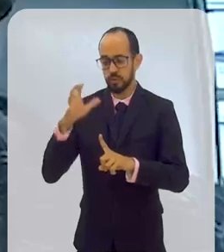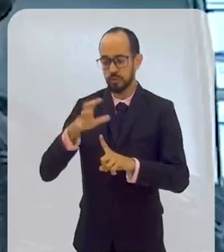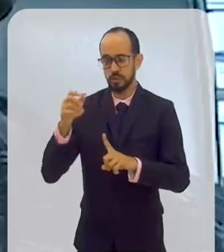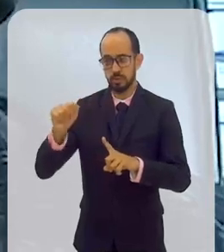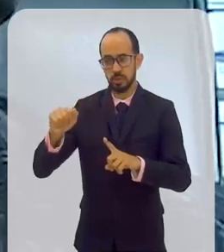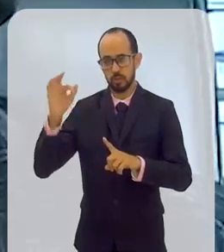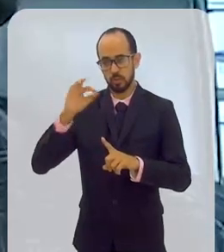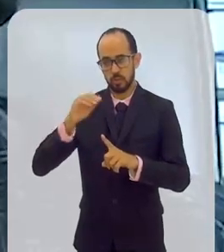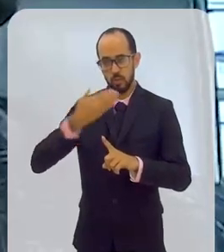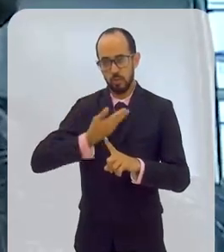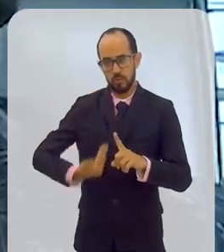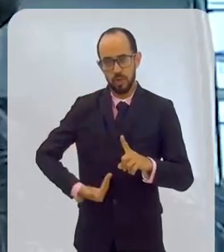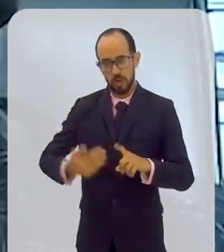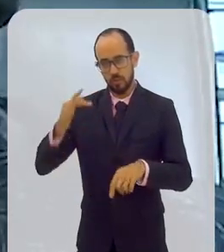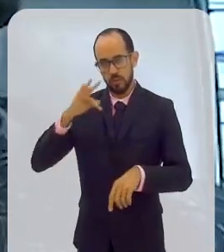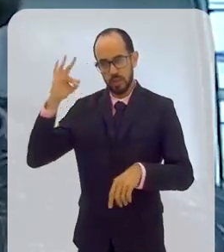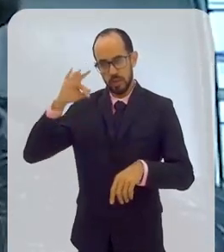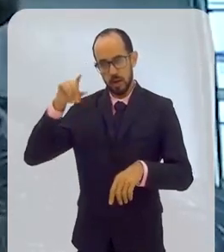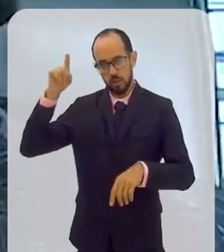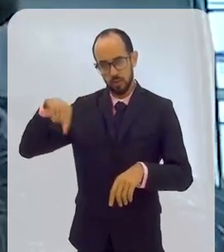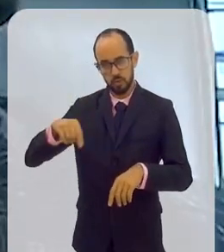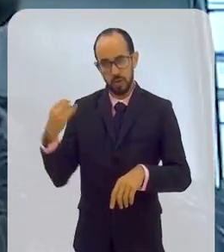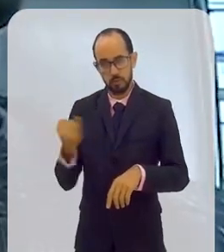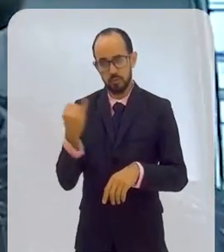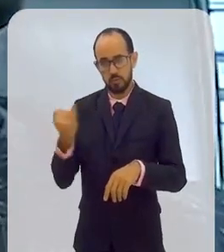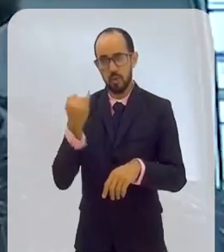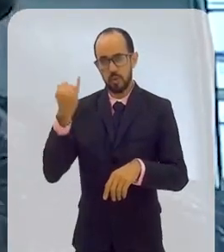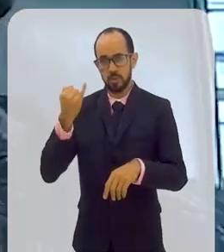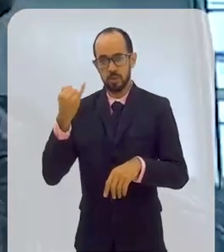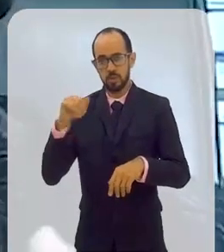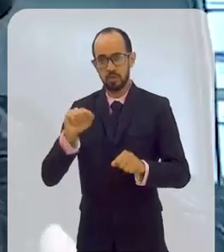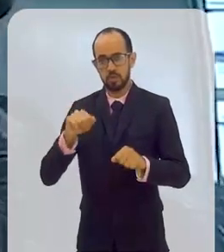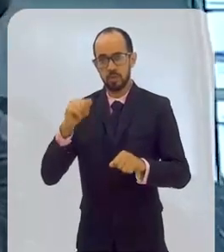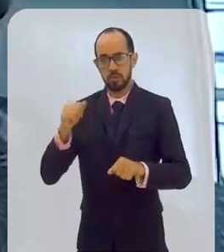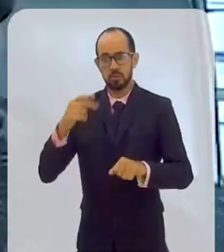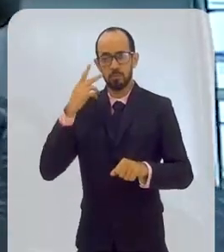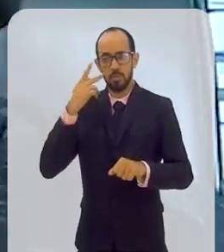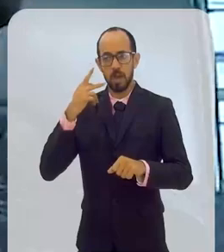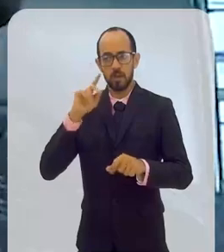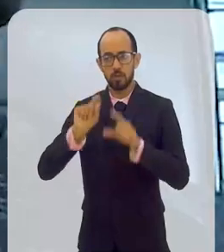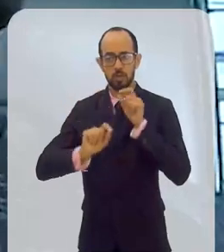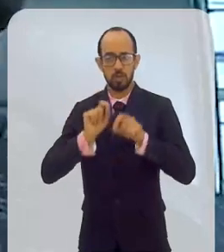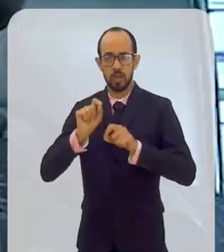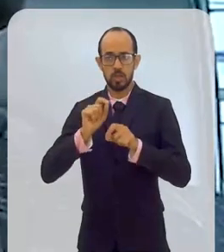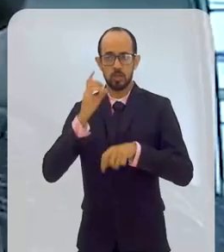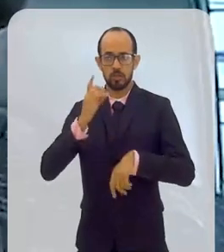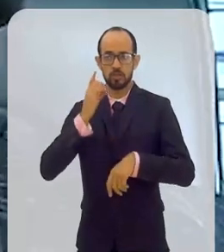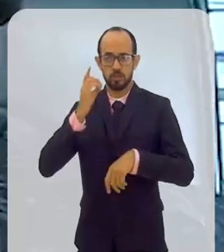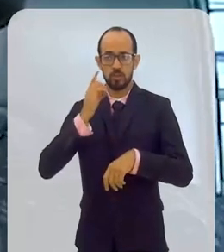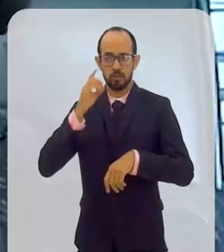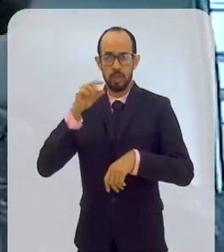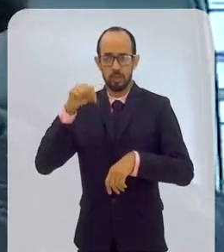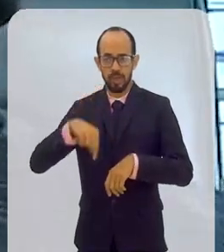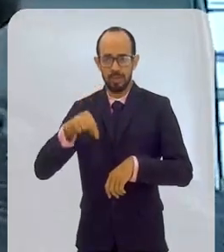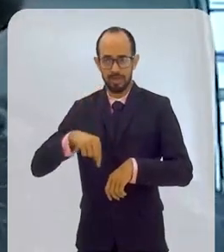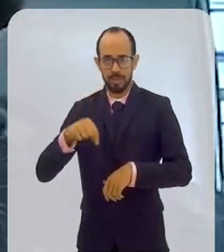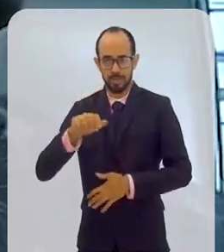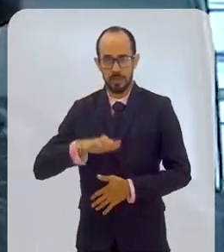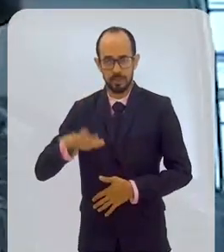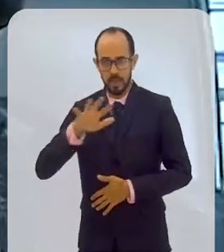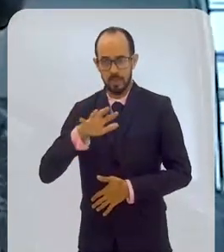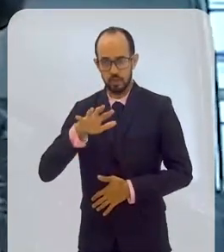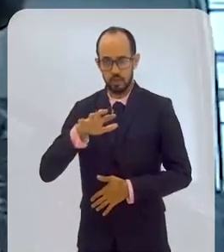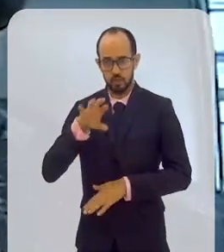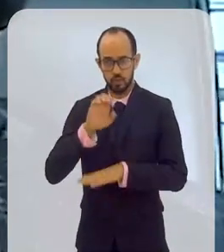governo federal. Então, esse é um ponto que eu acho que é fundamental tanto para os deputados daqui da região, não, do